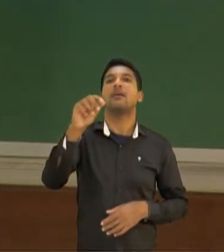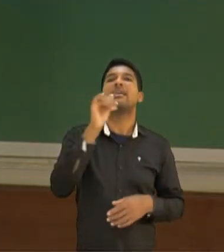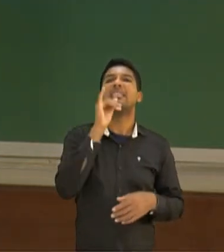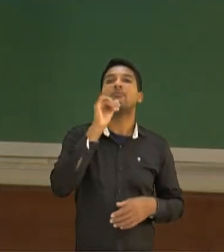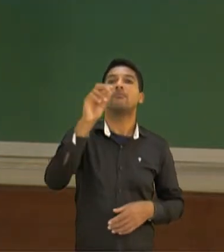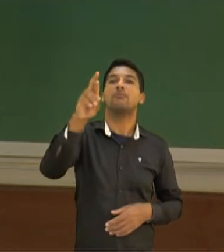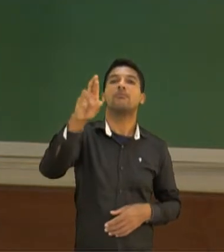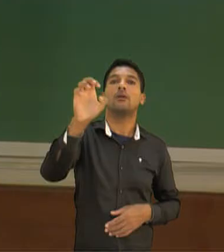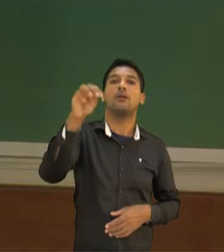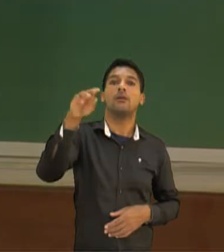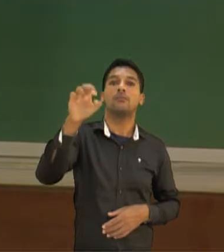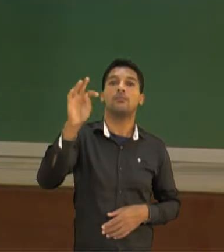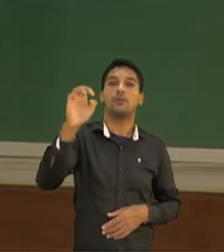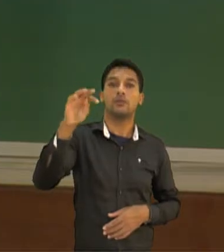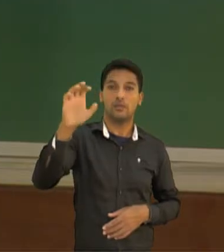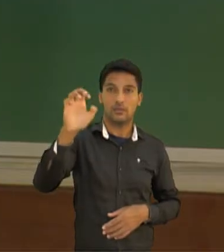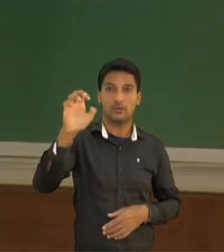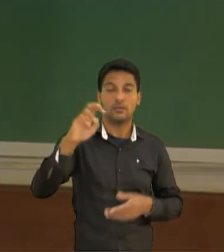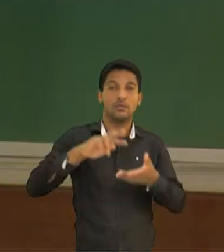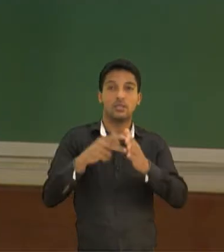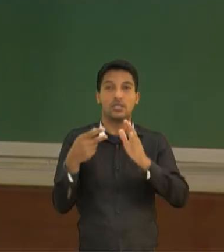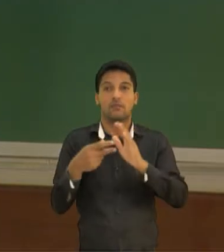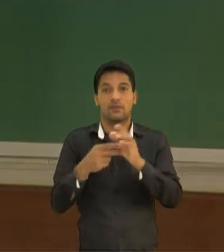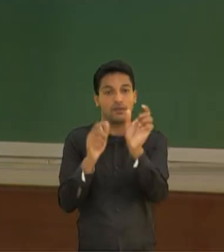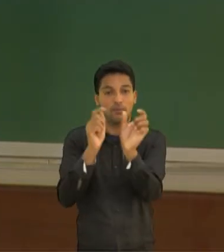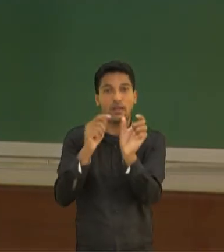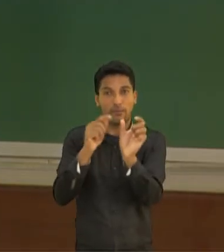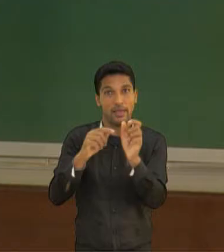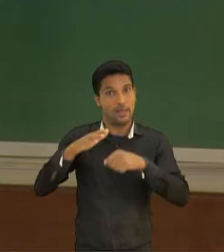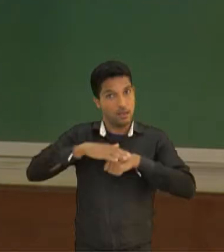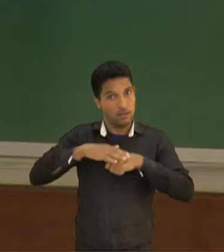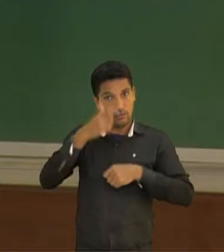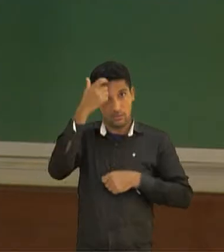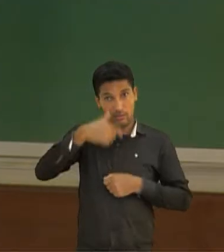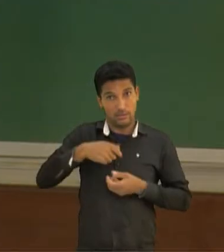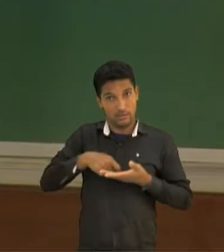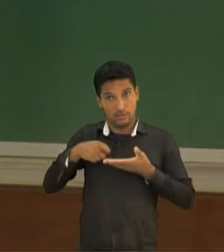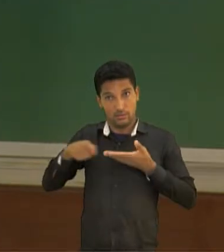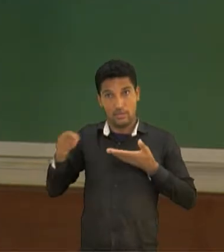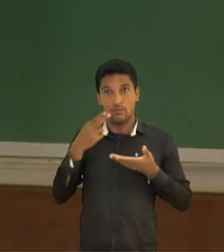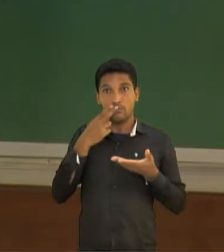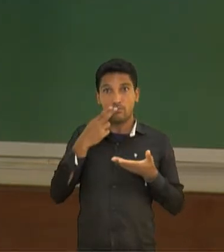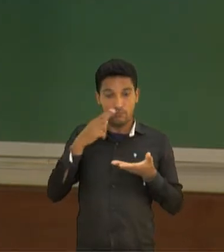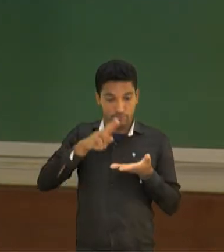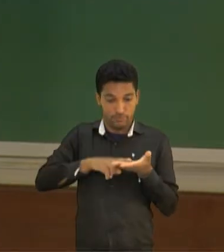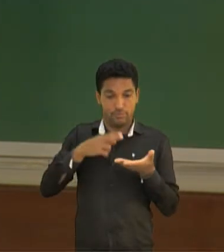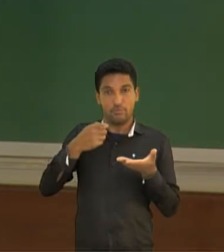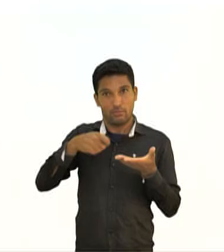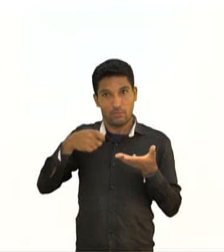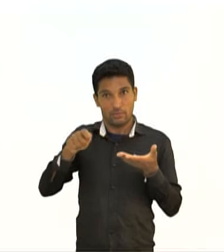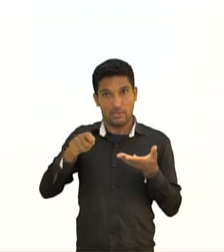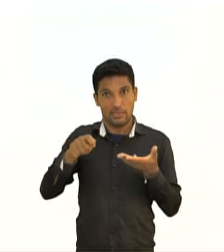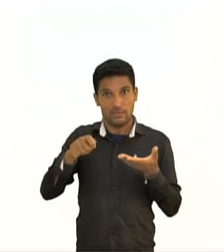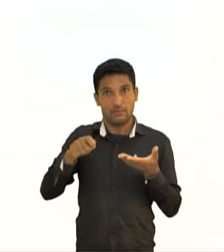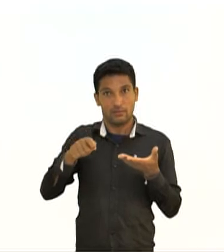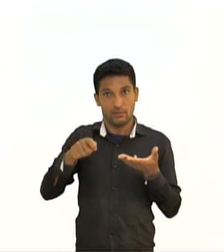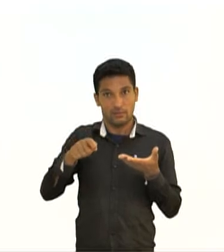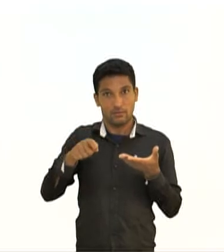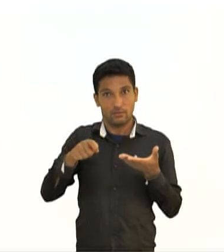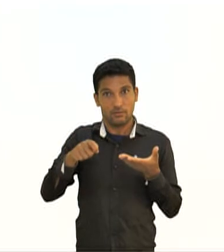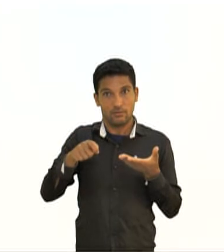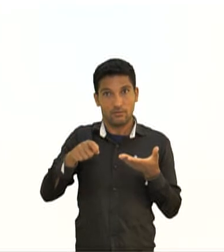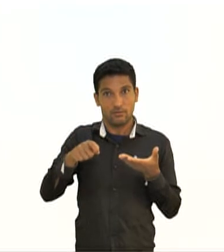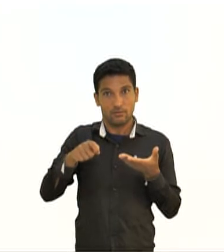é a palavra que a gente utiliza para quem escreve uma carta, redige uma carta. Nesse caso, a gente está pensando aqui o que seria uma carta